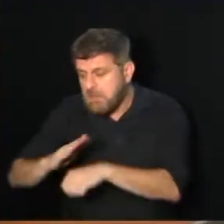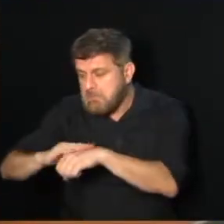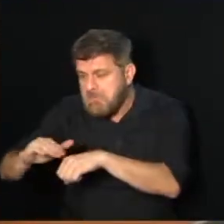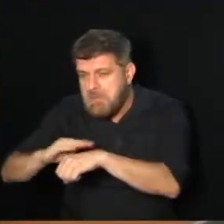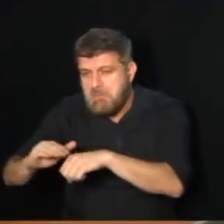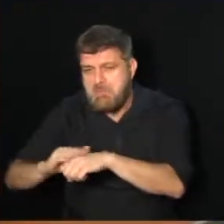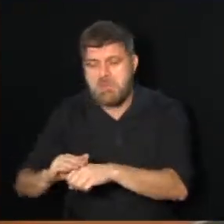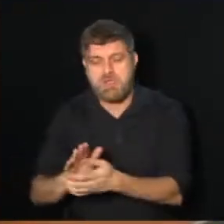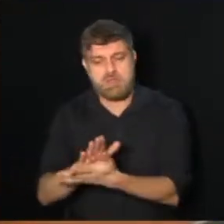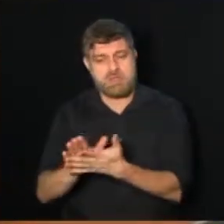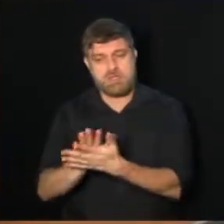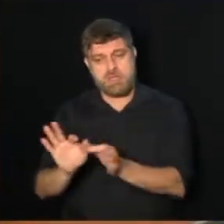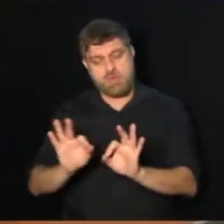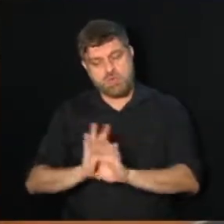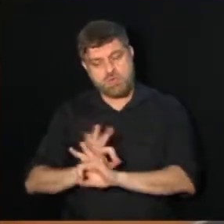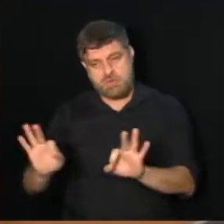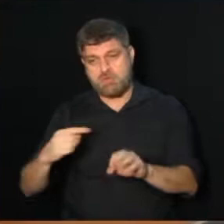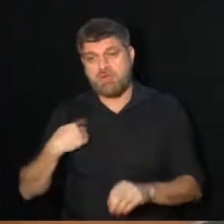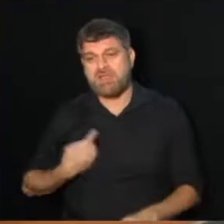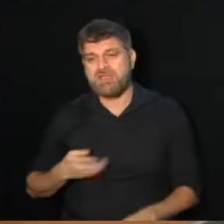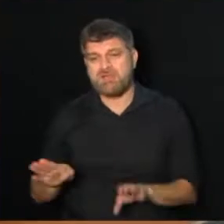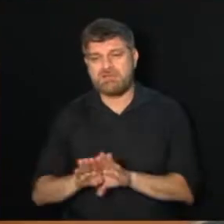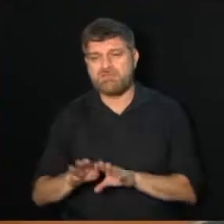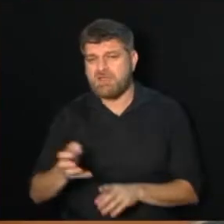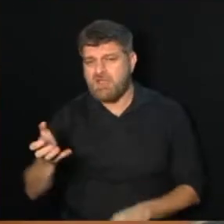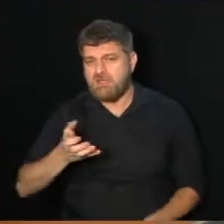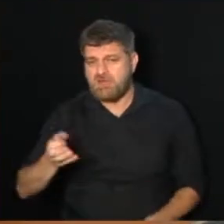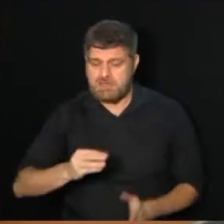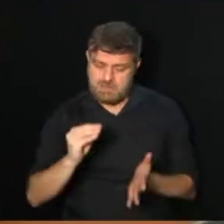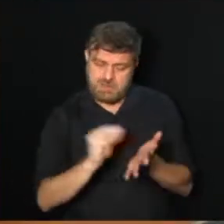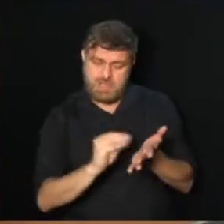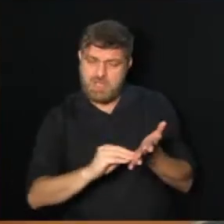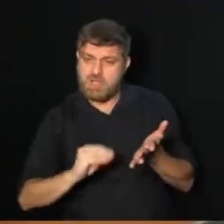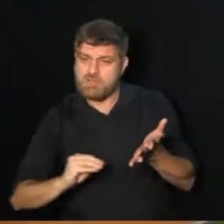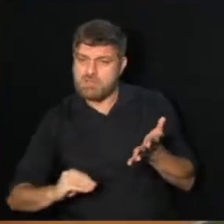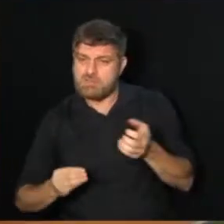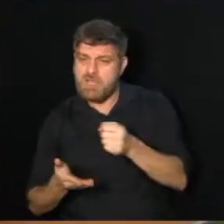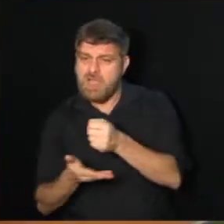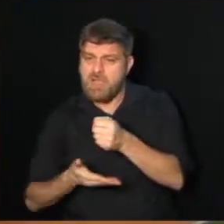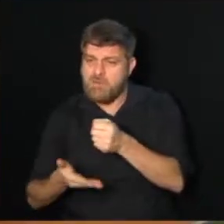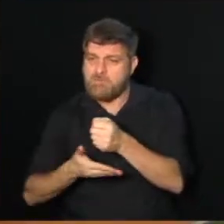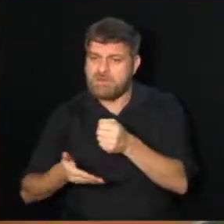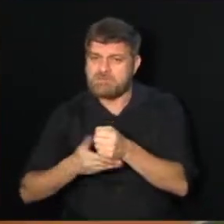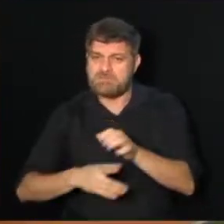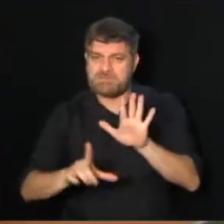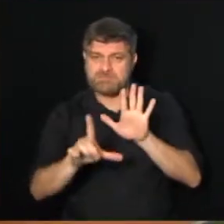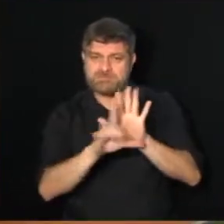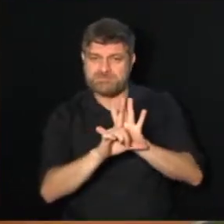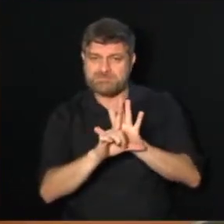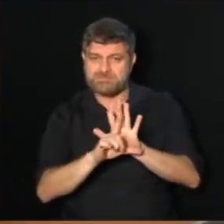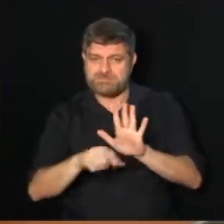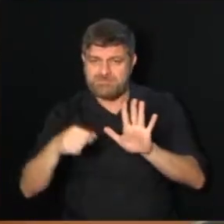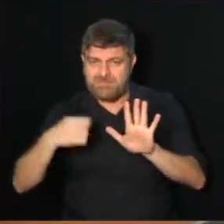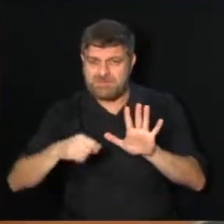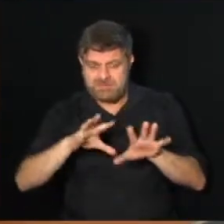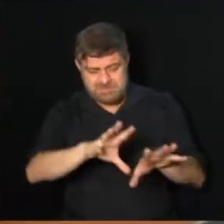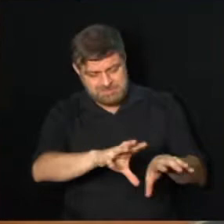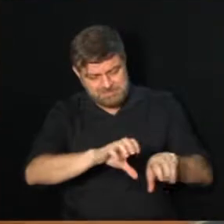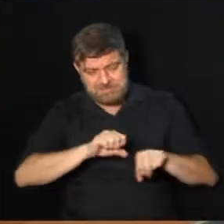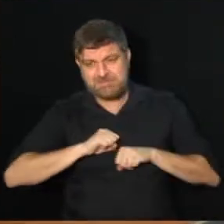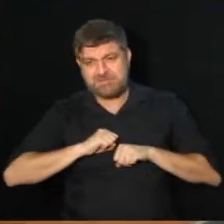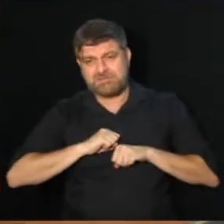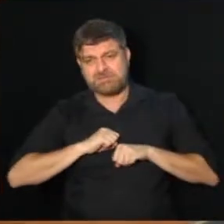pelo contrário. Eu até fiz a questão de anotar aqui os princípios que estão na lei. Então, tem que se apropriar da